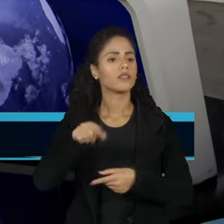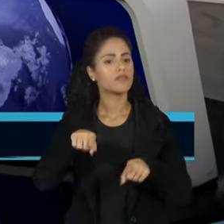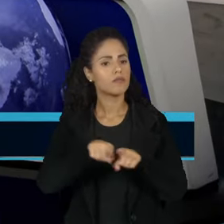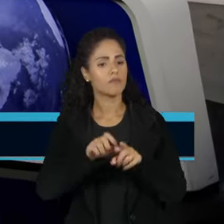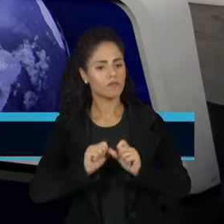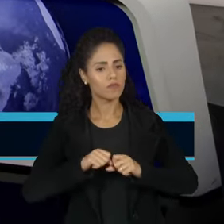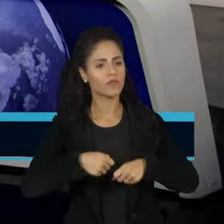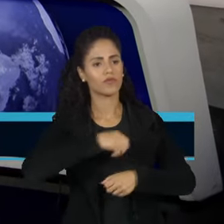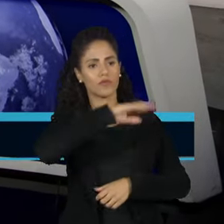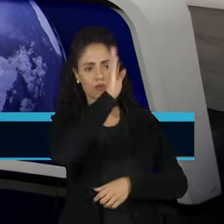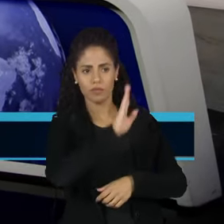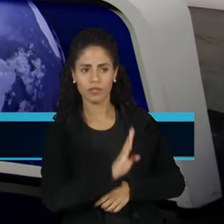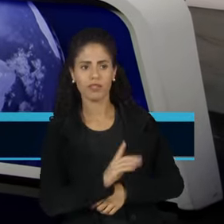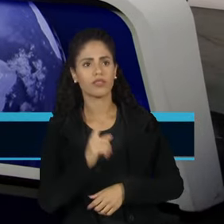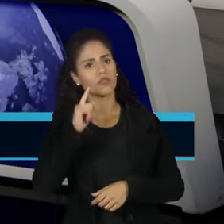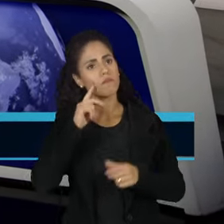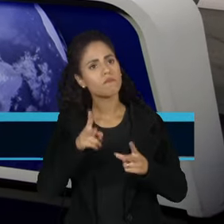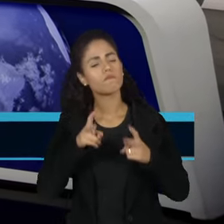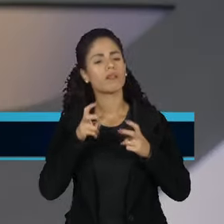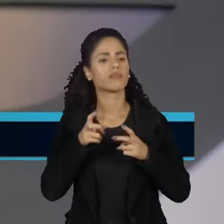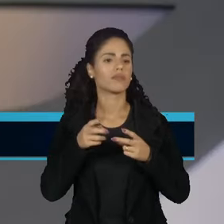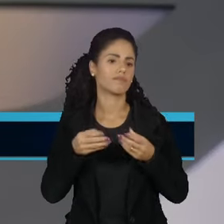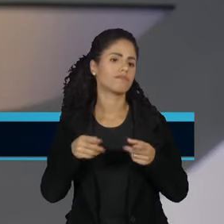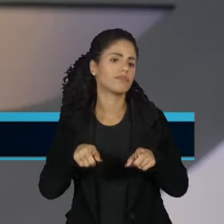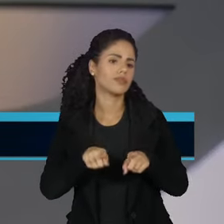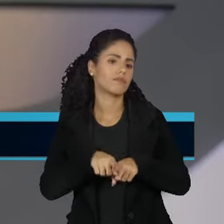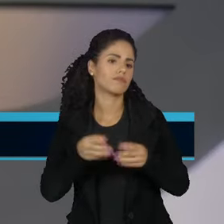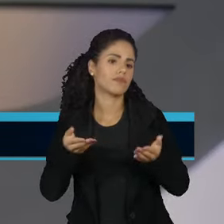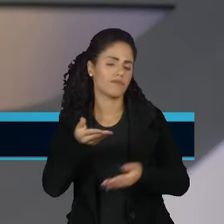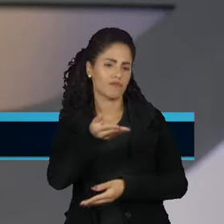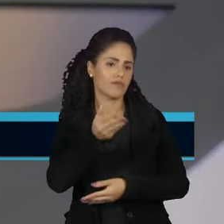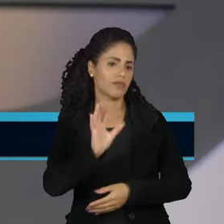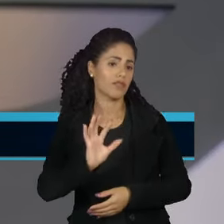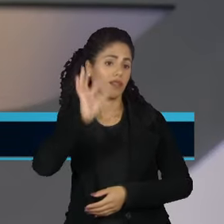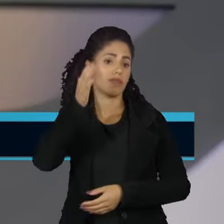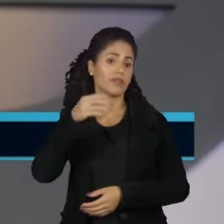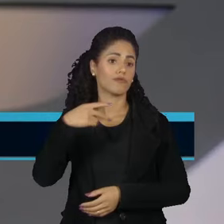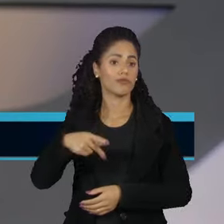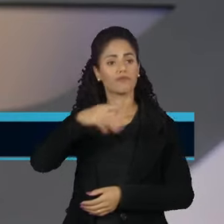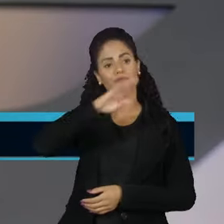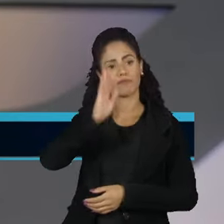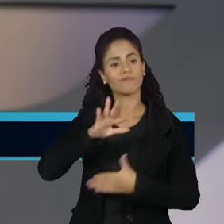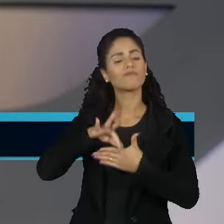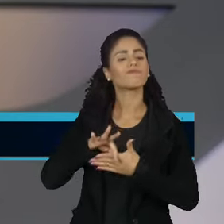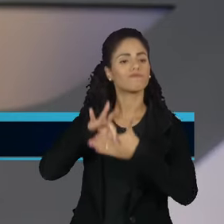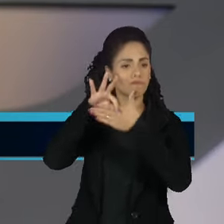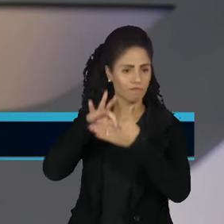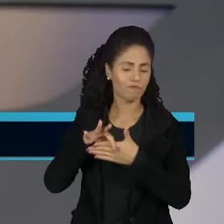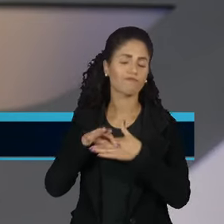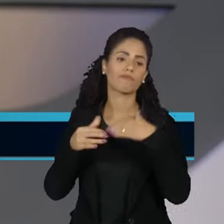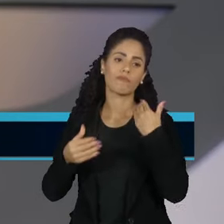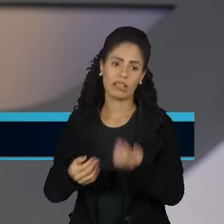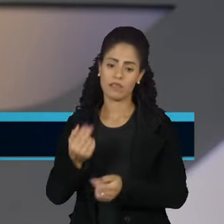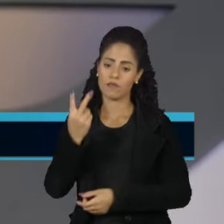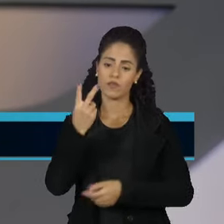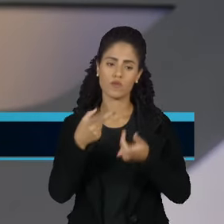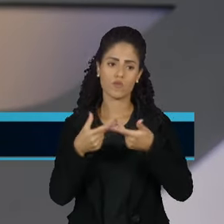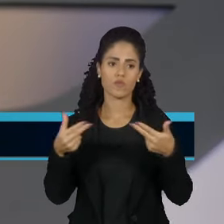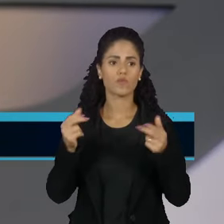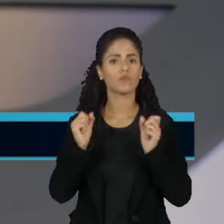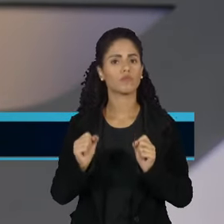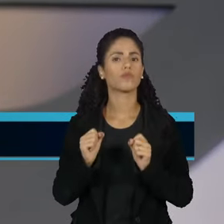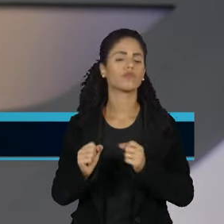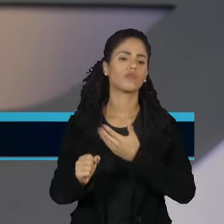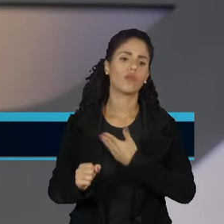brasileiro. E aí coloca em xeque um pouco a própria capacidade do Brasil de liderança. Então, acho que esses dois fatores fizeram com que o